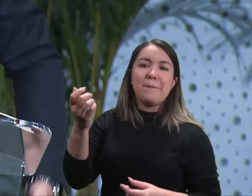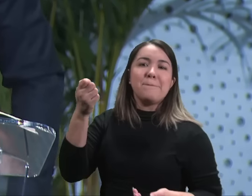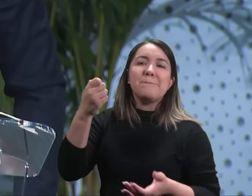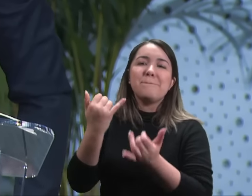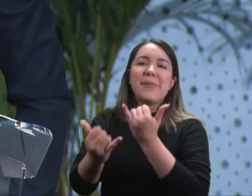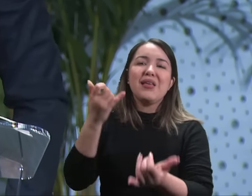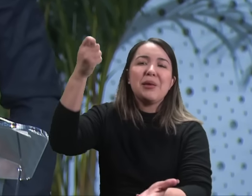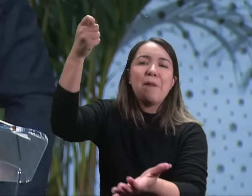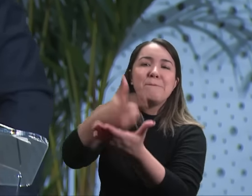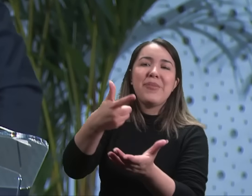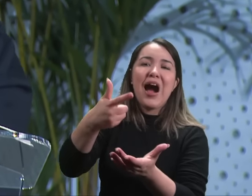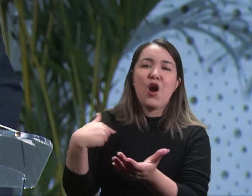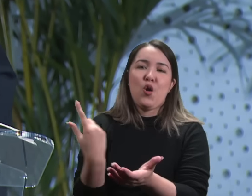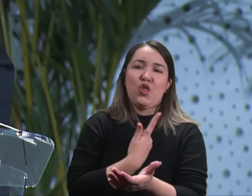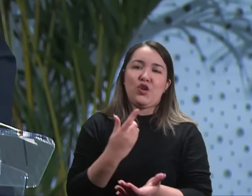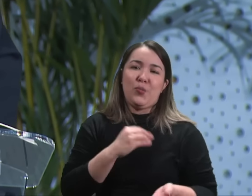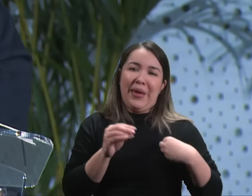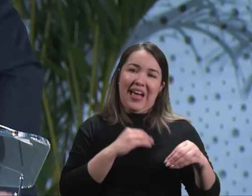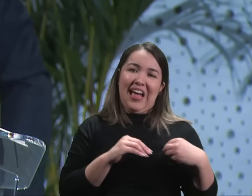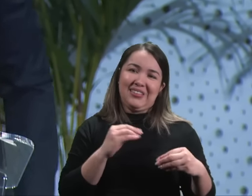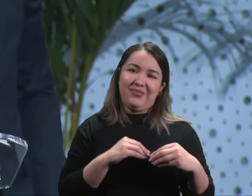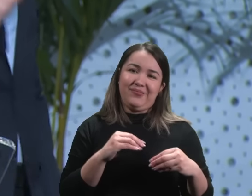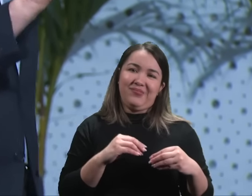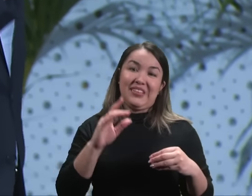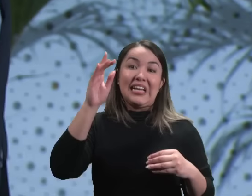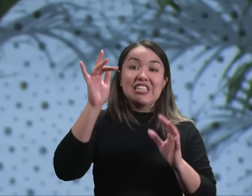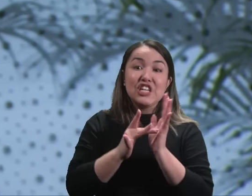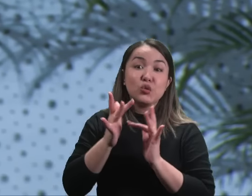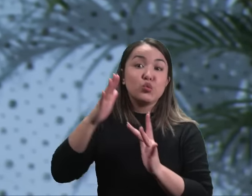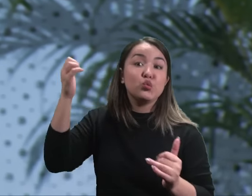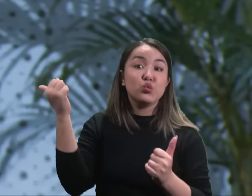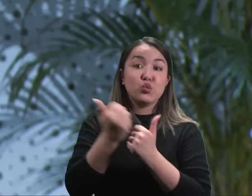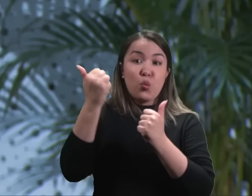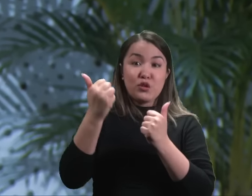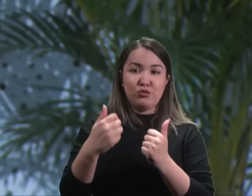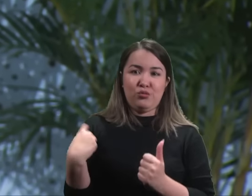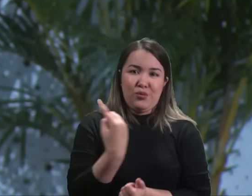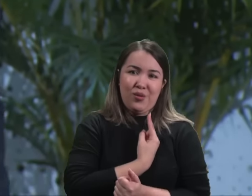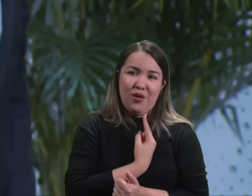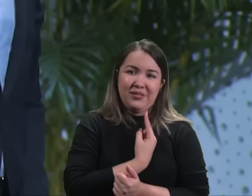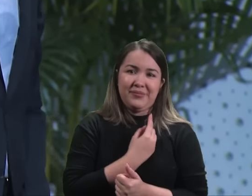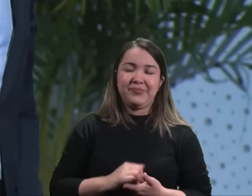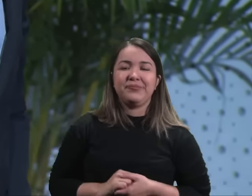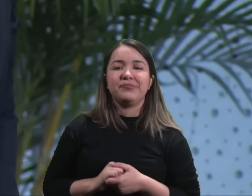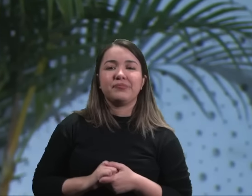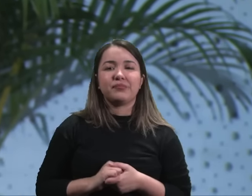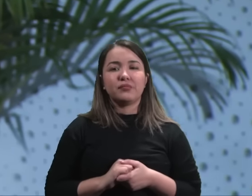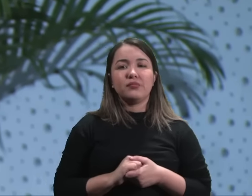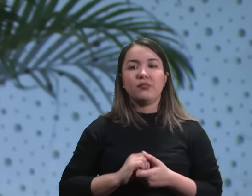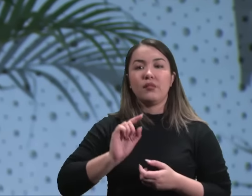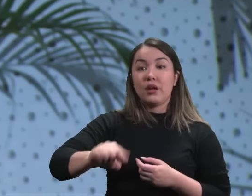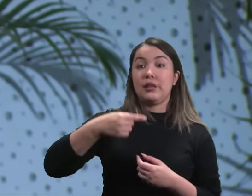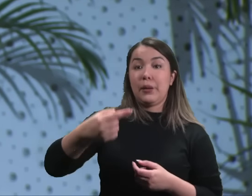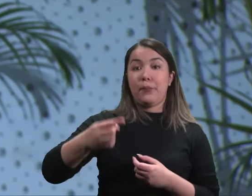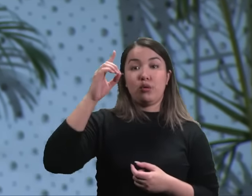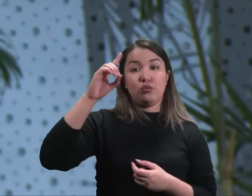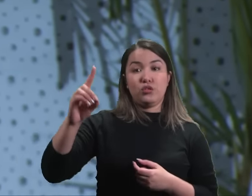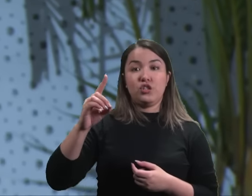grande desapontamento depois do dia 22 de outubro de